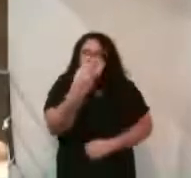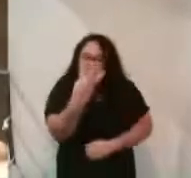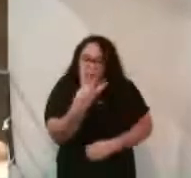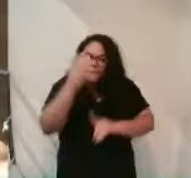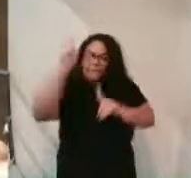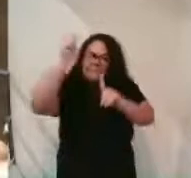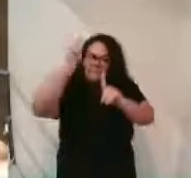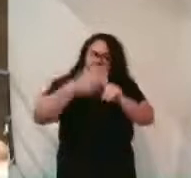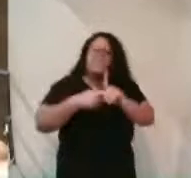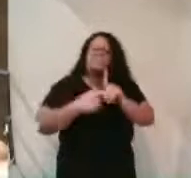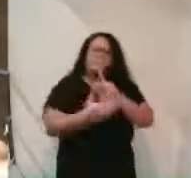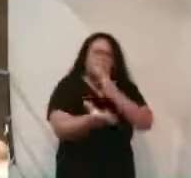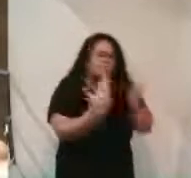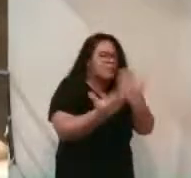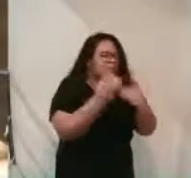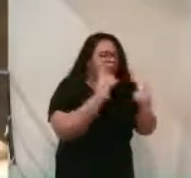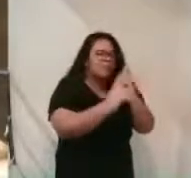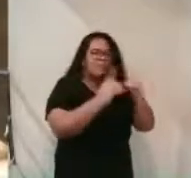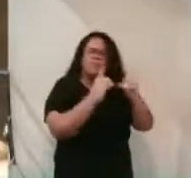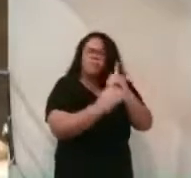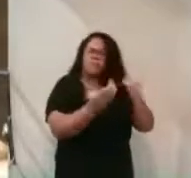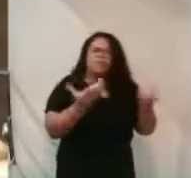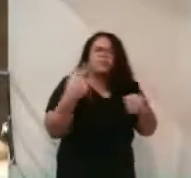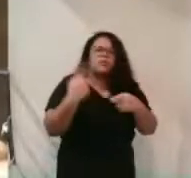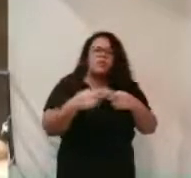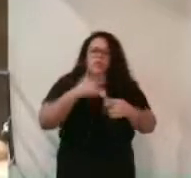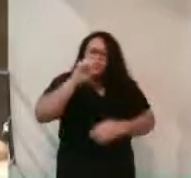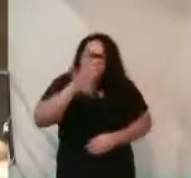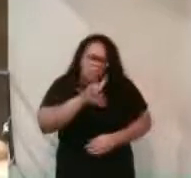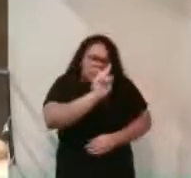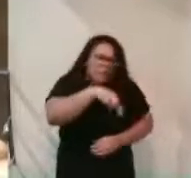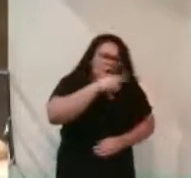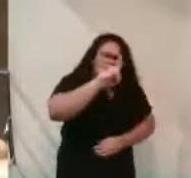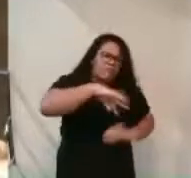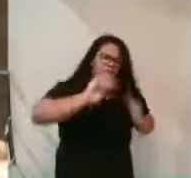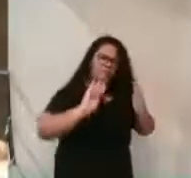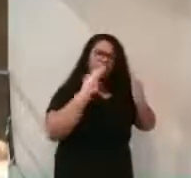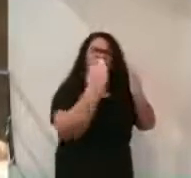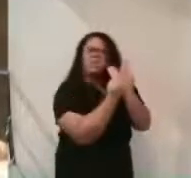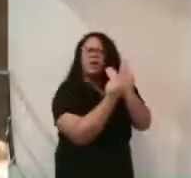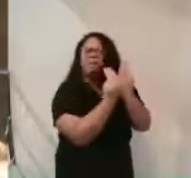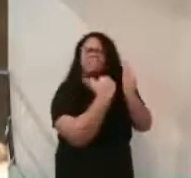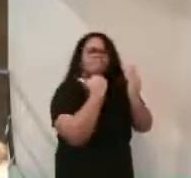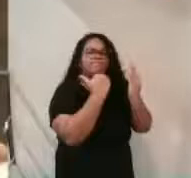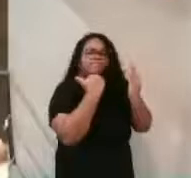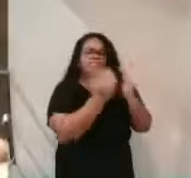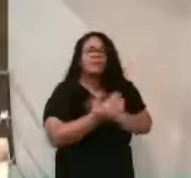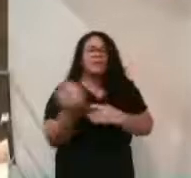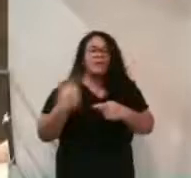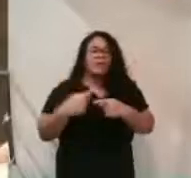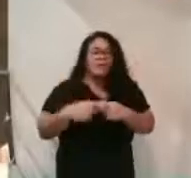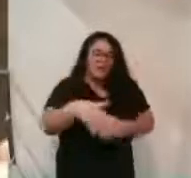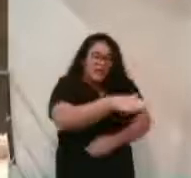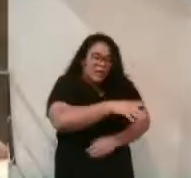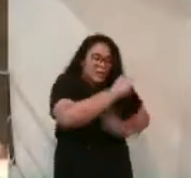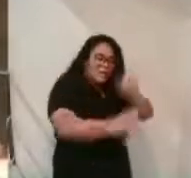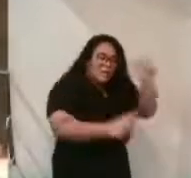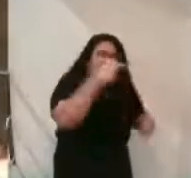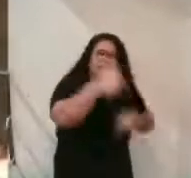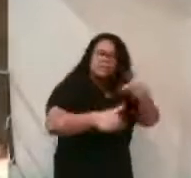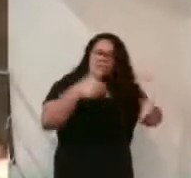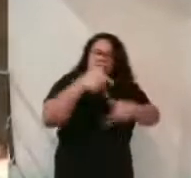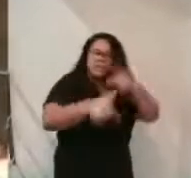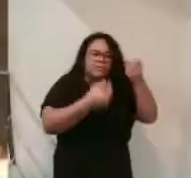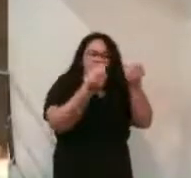adianta só encerrar. As pessoas que estão lá não podem mais voltar. E